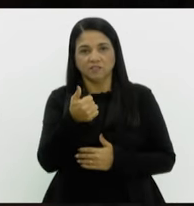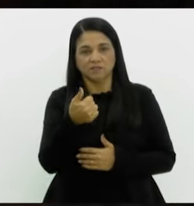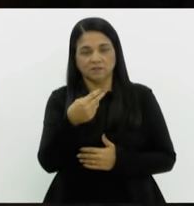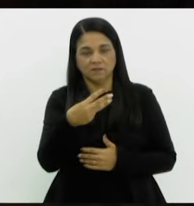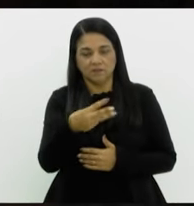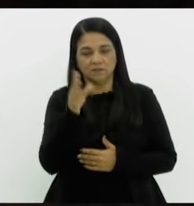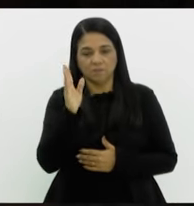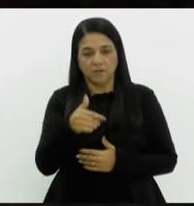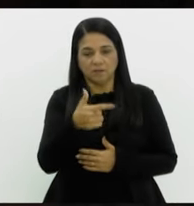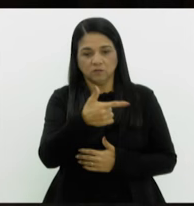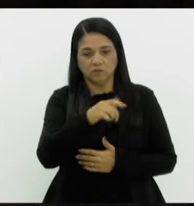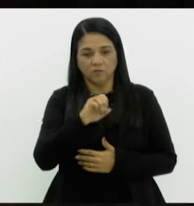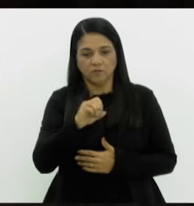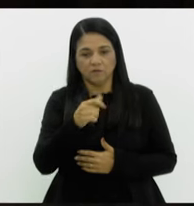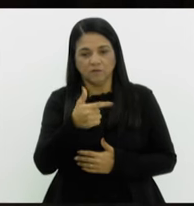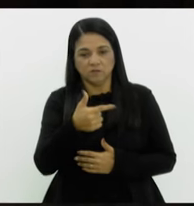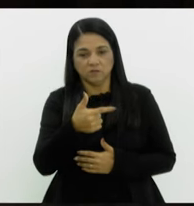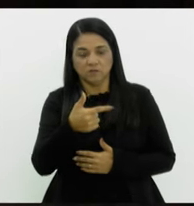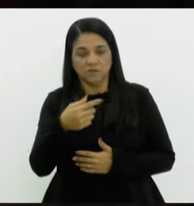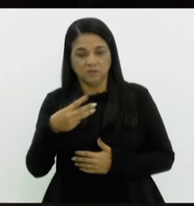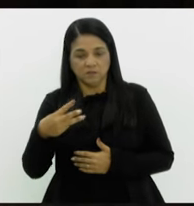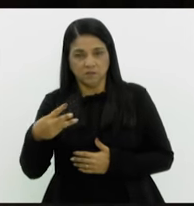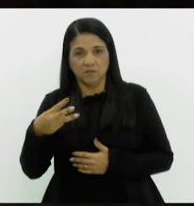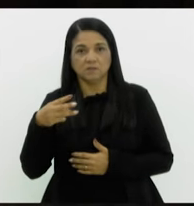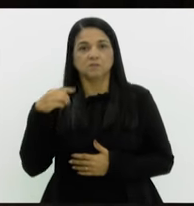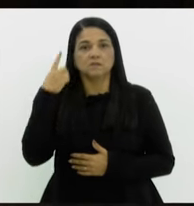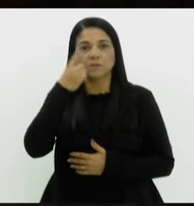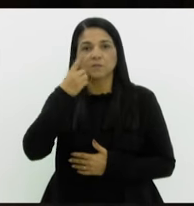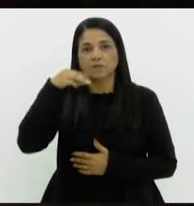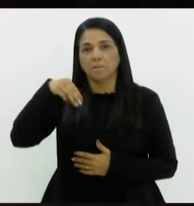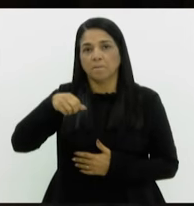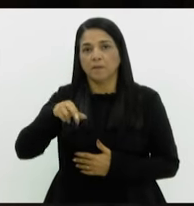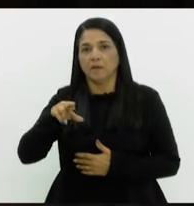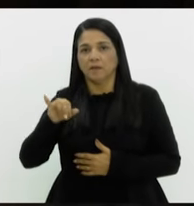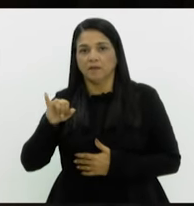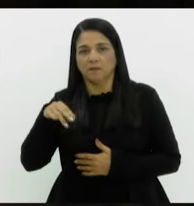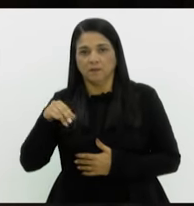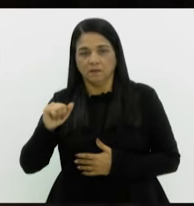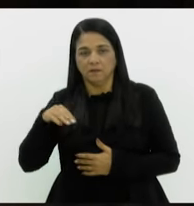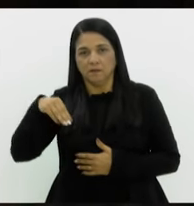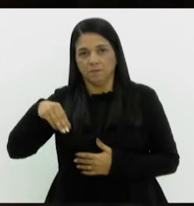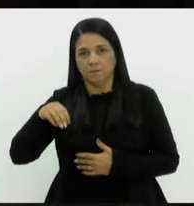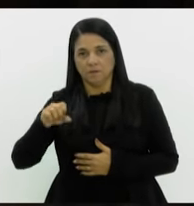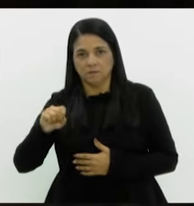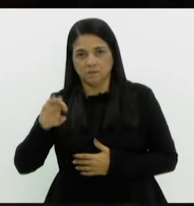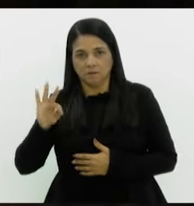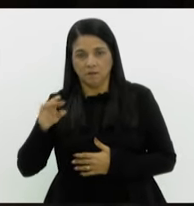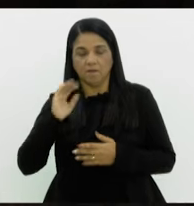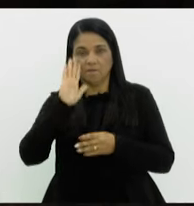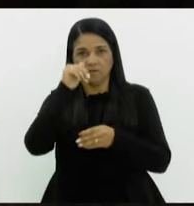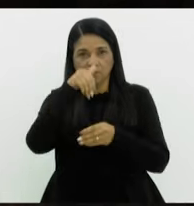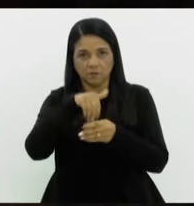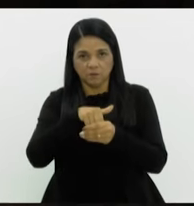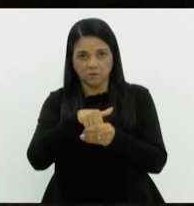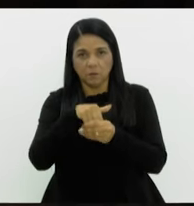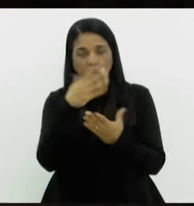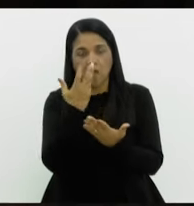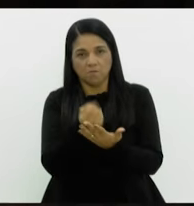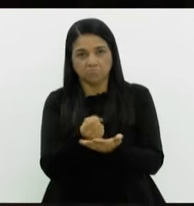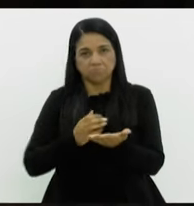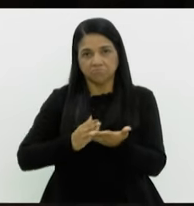1013/2023, do nosso nobre deputado Marino, MST. Em votação,